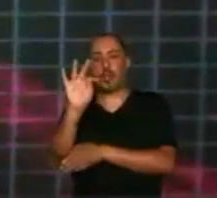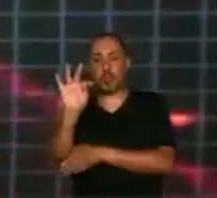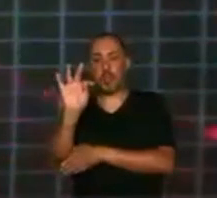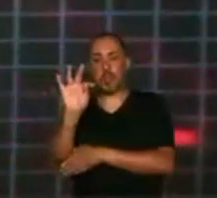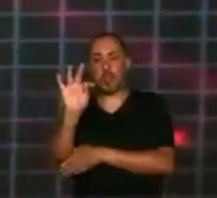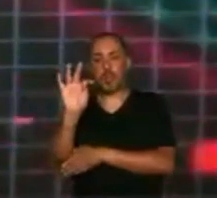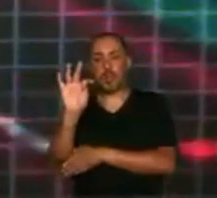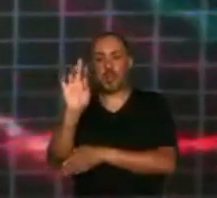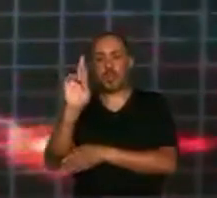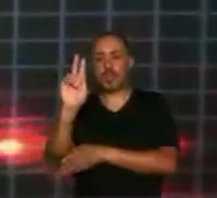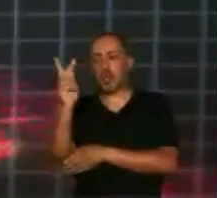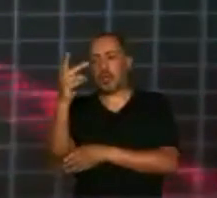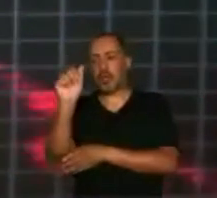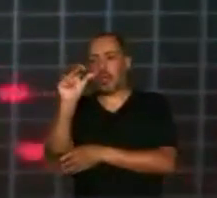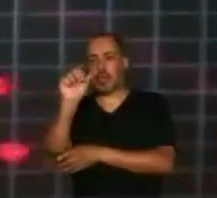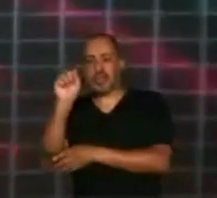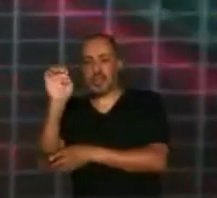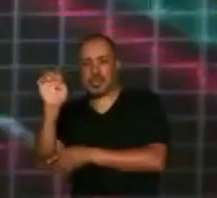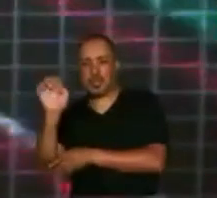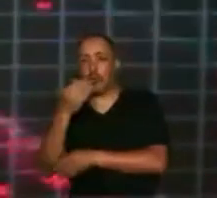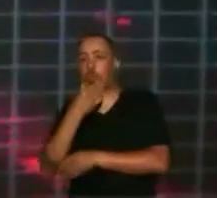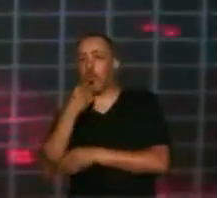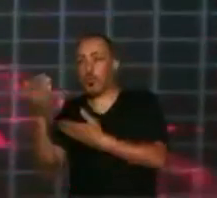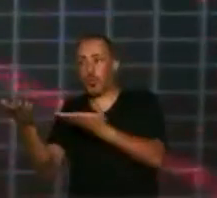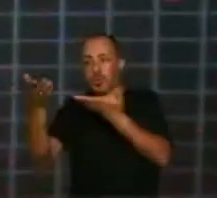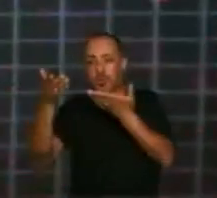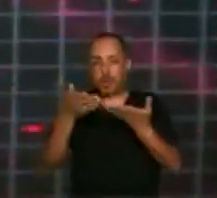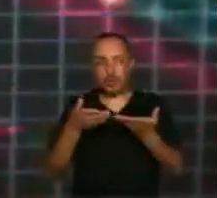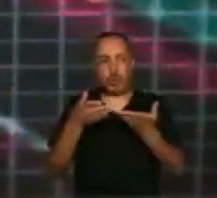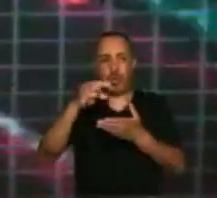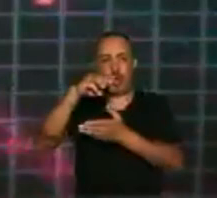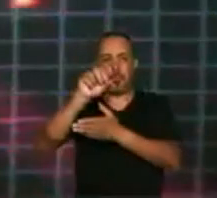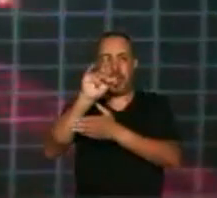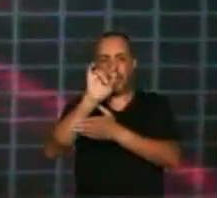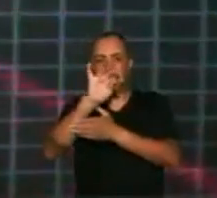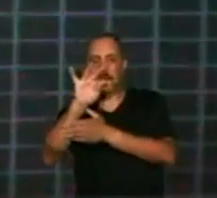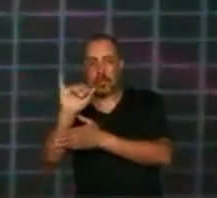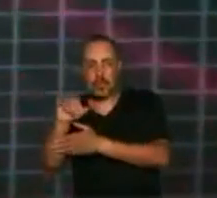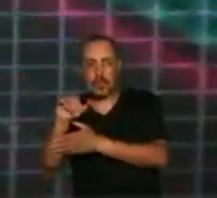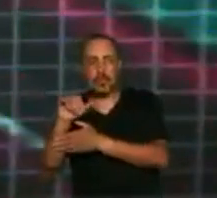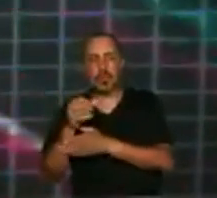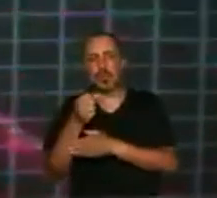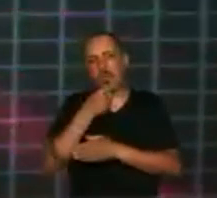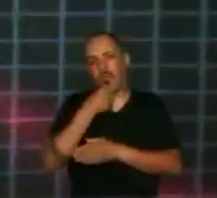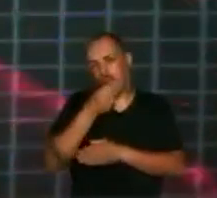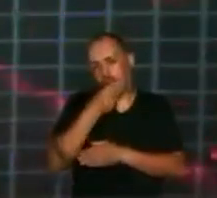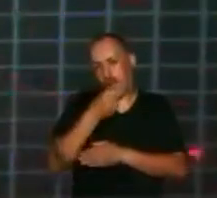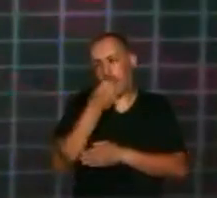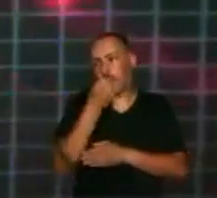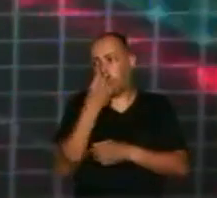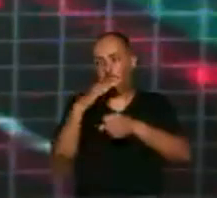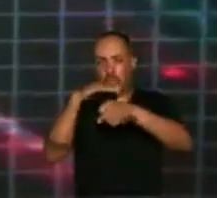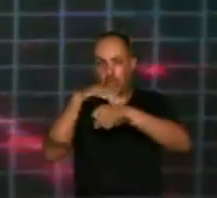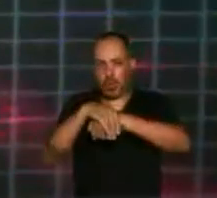que trouxe também um convidado lá do Vale do Silício, que é o Craig Martin. Então já quero dar a palavra para o Robert. Boa noite, obrigado